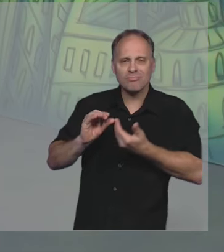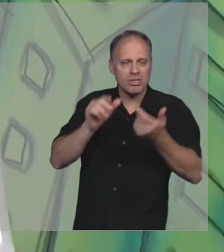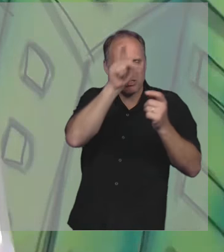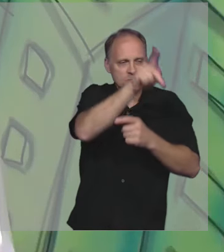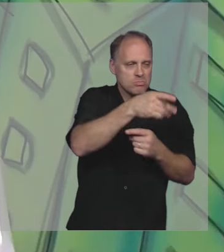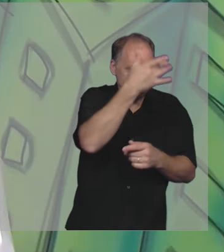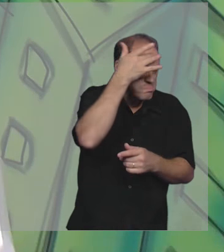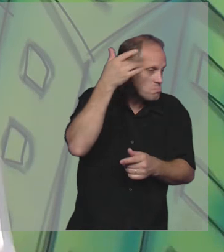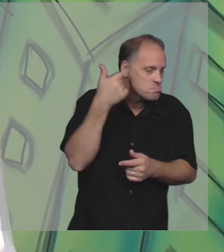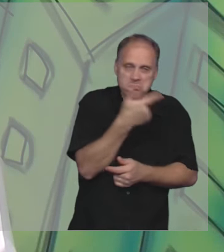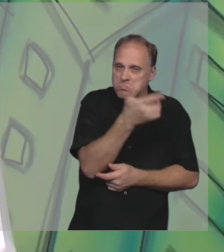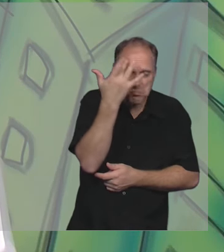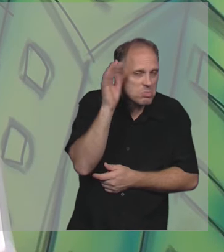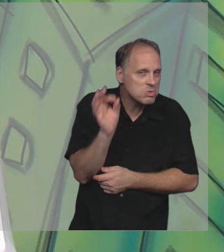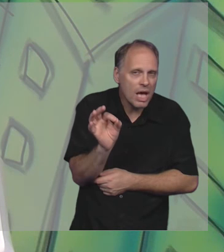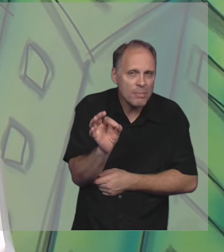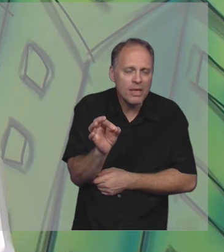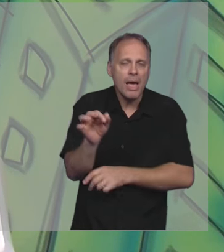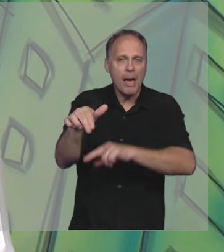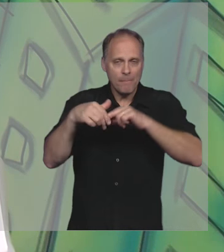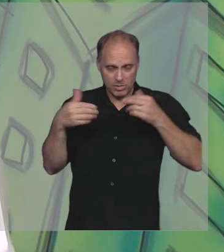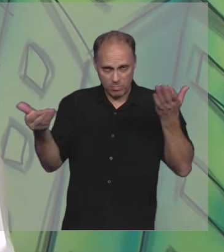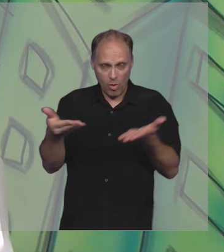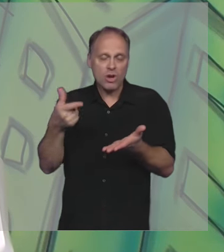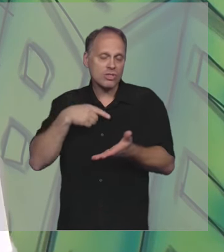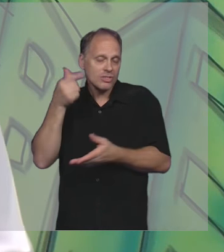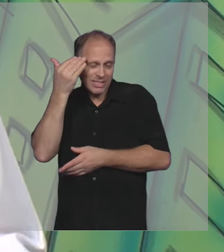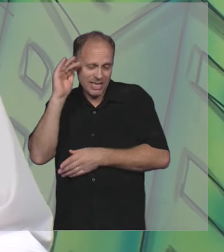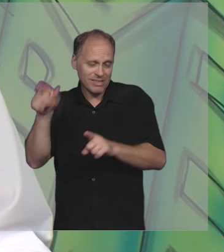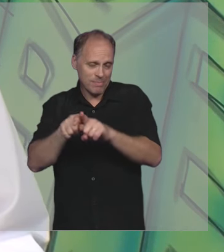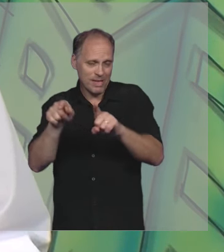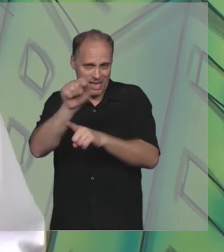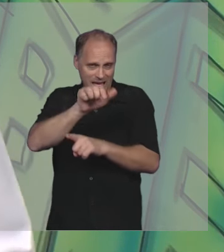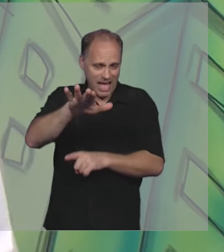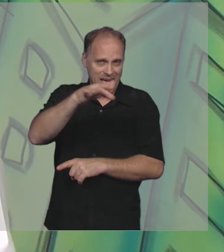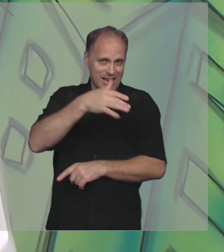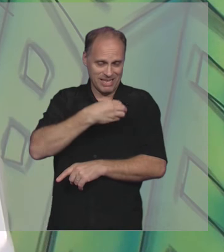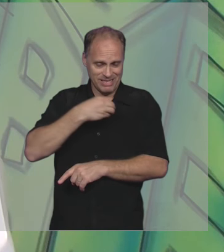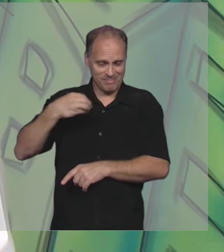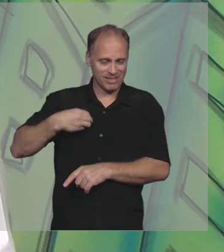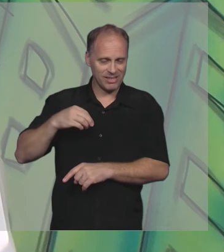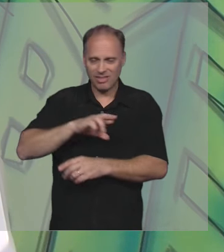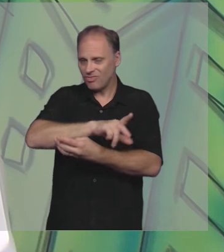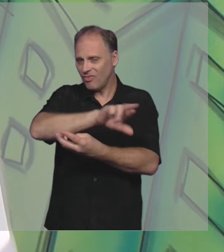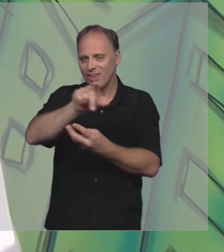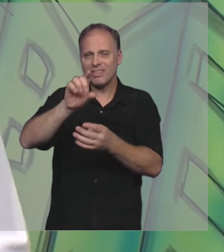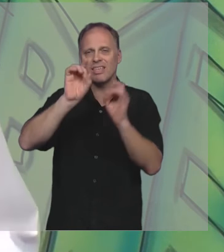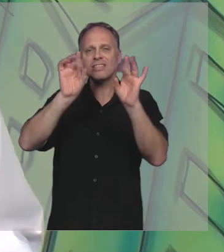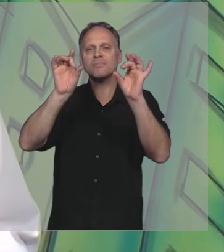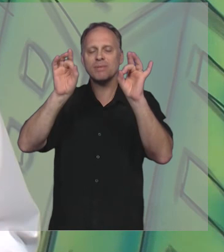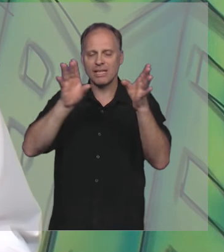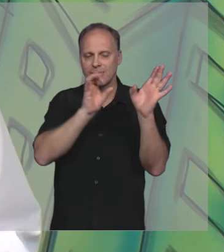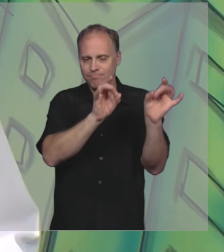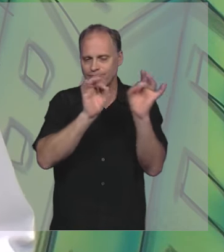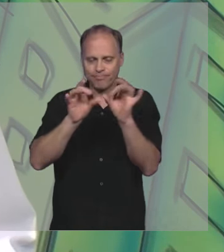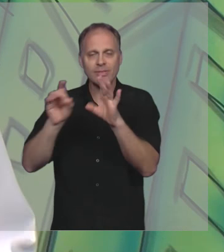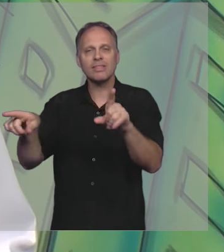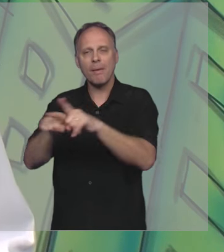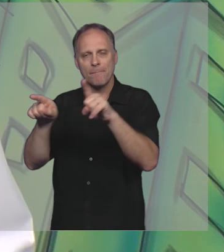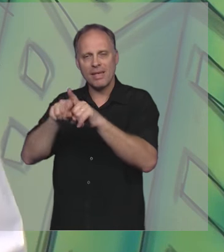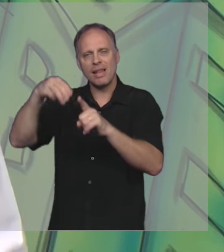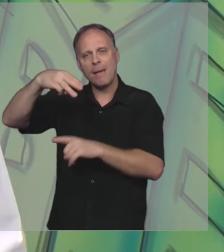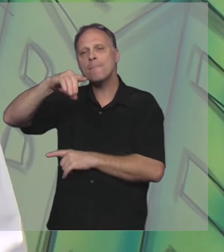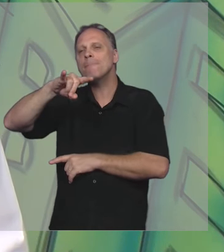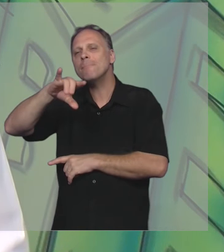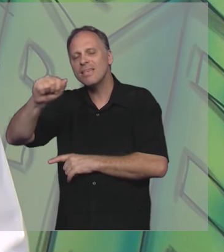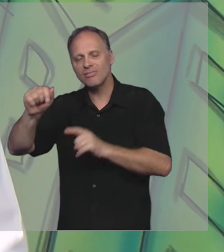temos eu entendo, né, como na área da medicina a gente tem várias especialidades, né, hoje tu tem também na